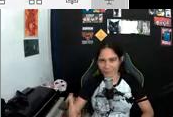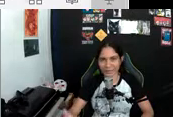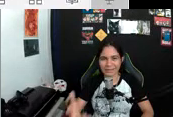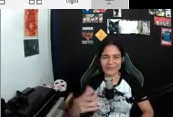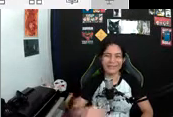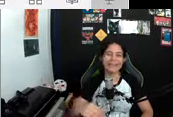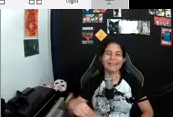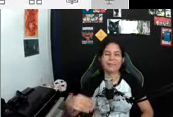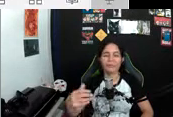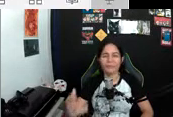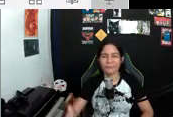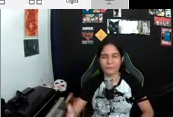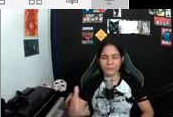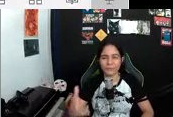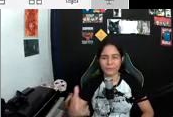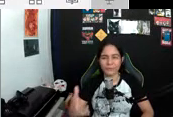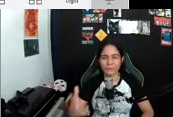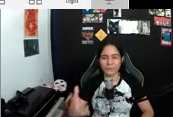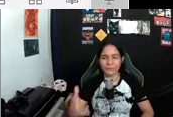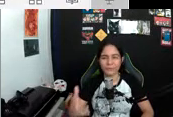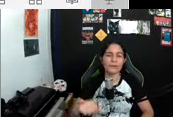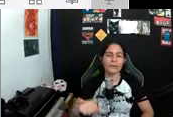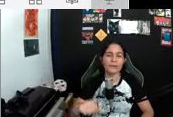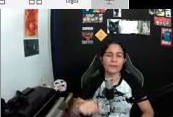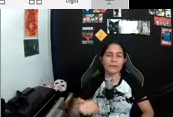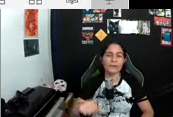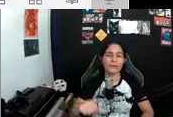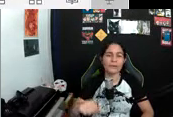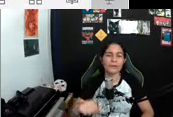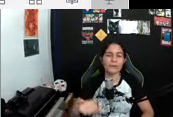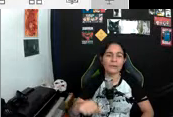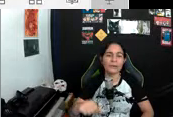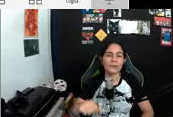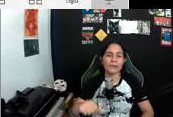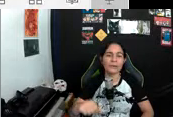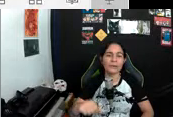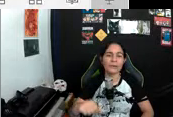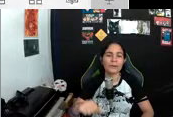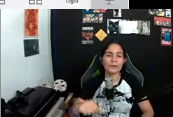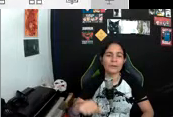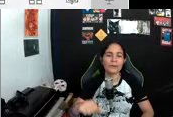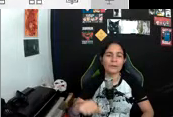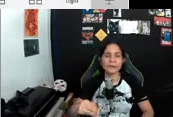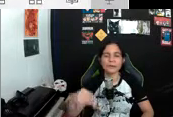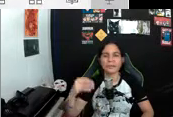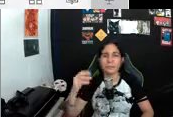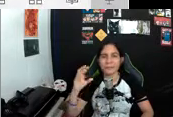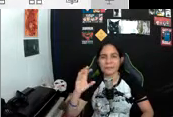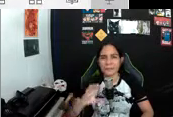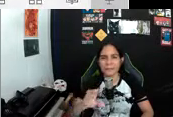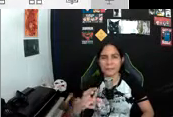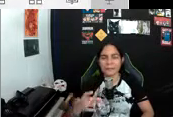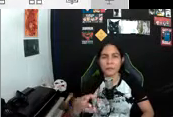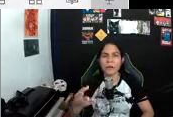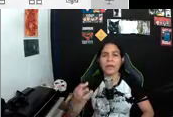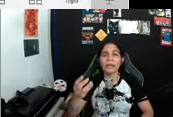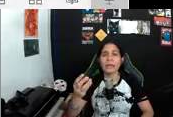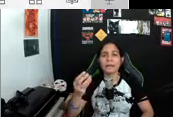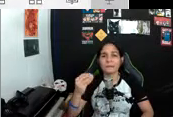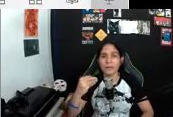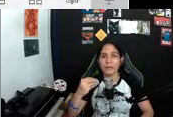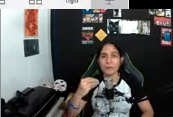no caso vocês, né, futuros enfermeiros, vocês precisam ter esse compromisso, tá? Vocês